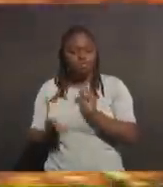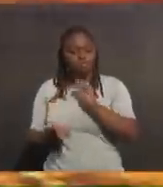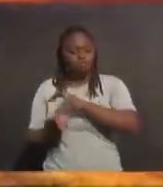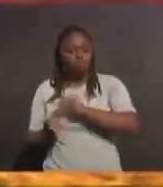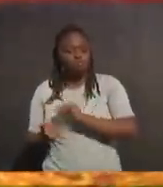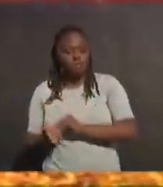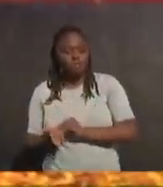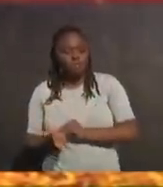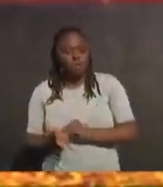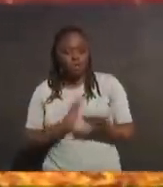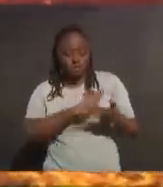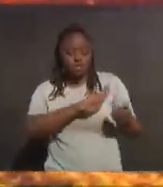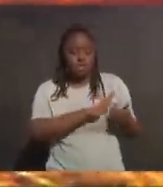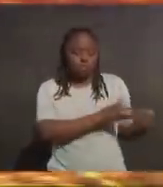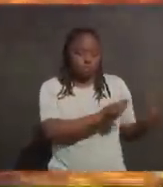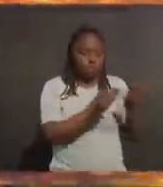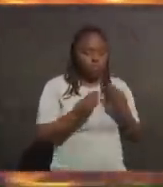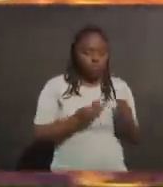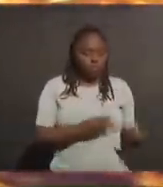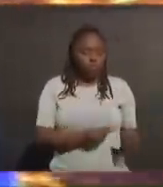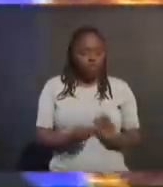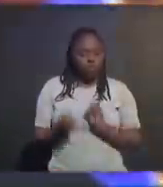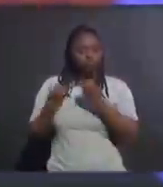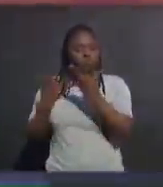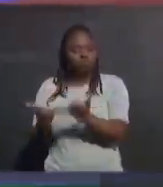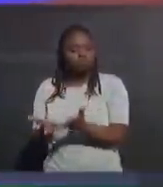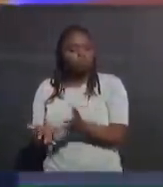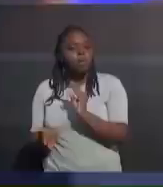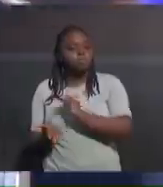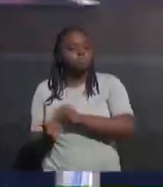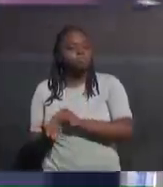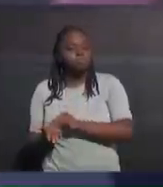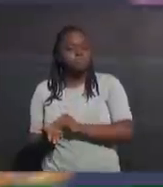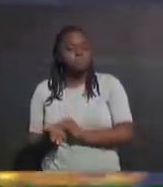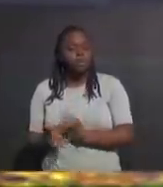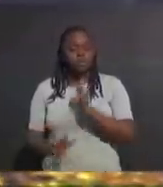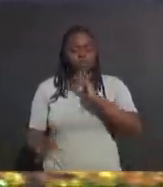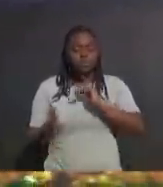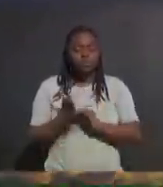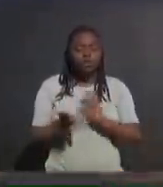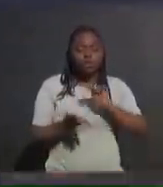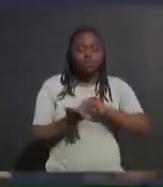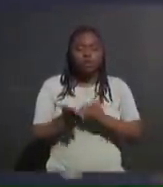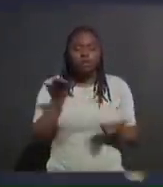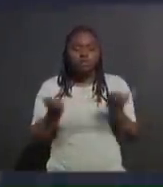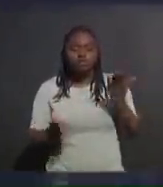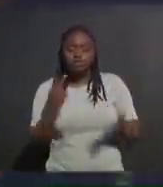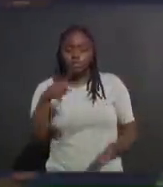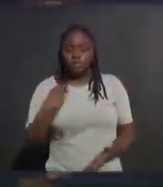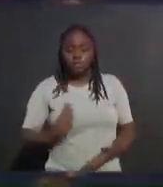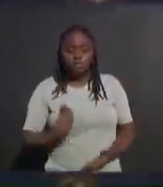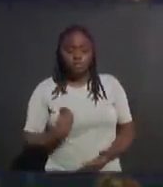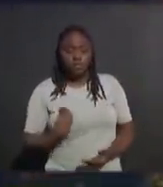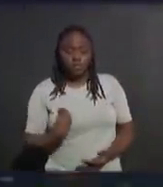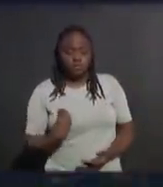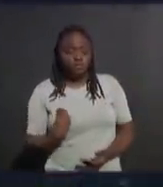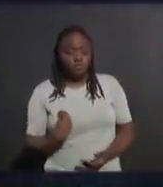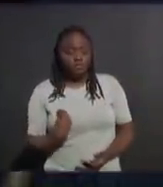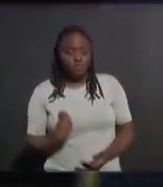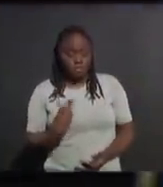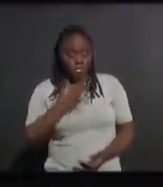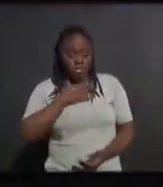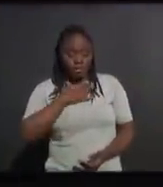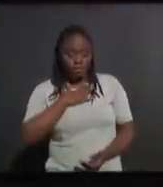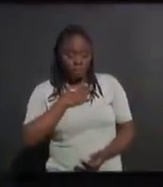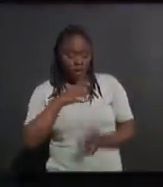casa, enquanto eu estava vindo para cá, preparando essa mensagem, é para que tudo que está desequilibrado na sua vida, na sua, não é na quem está do lado não, porque a gente fica ouvindo